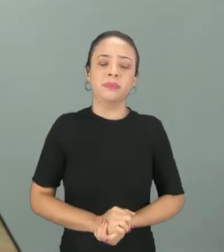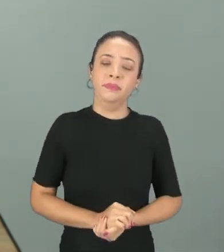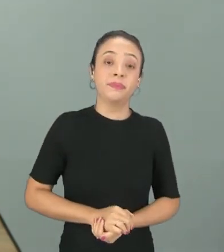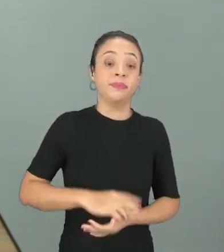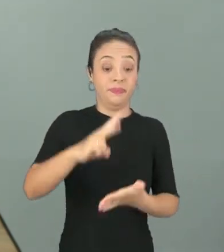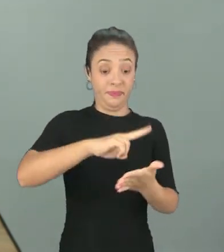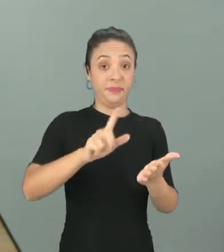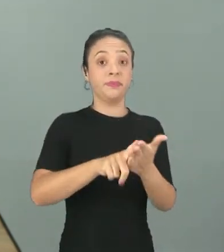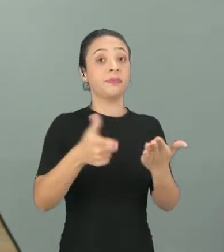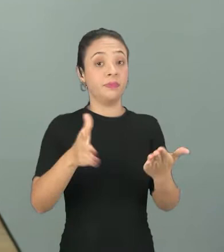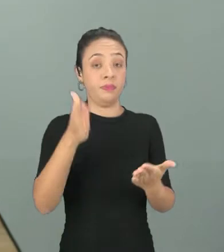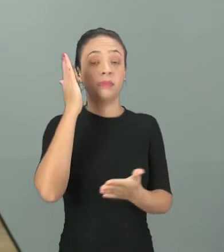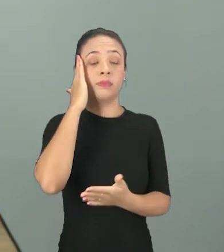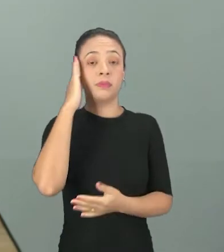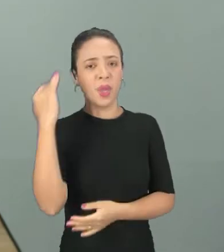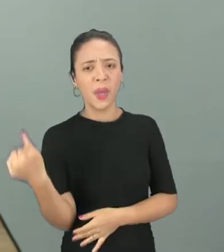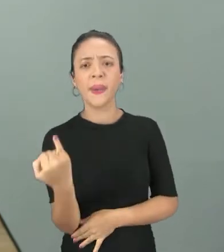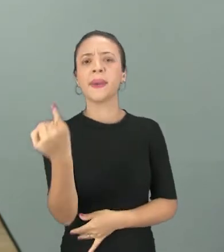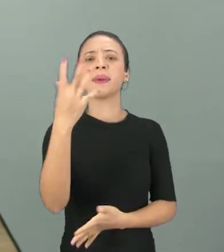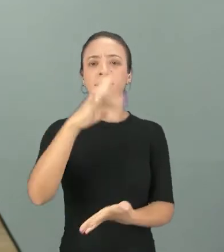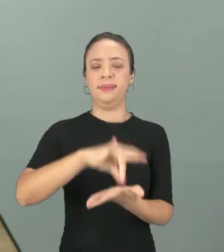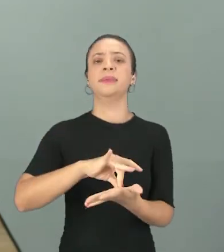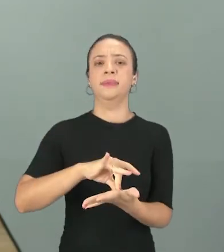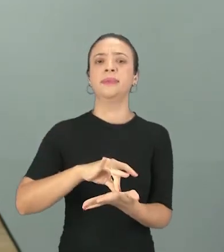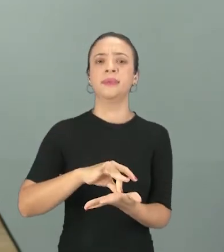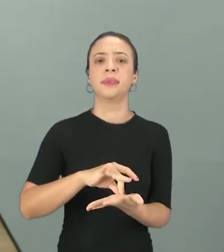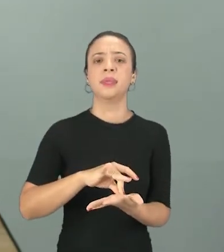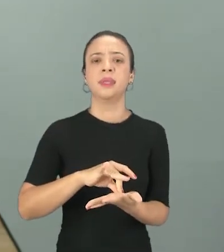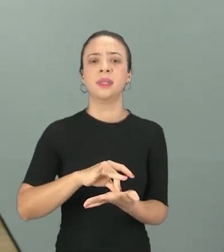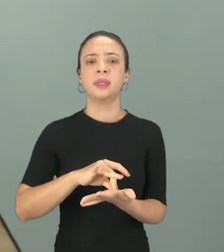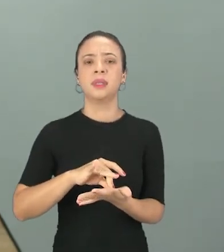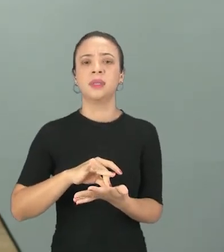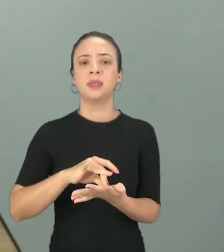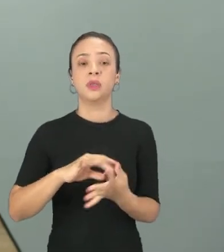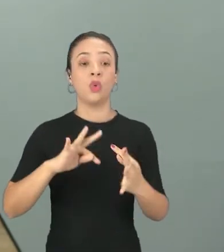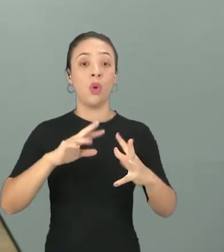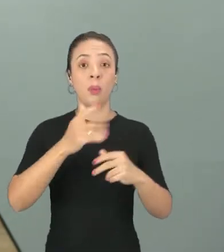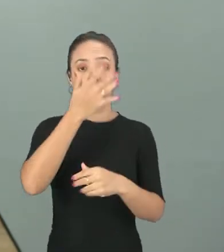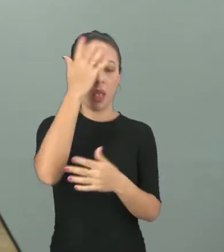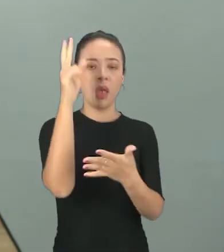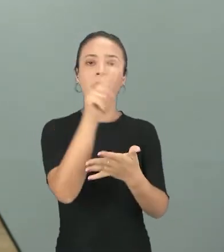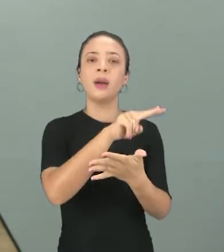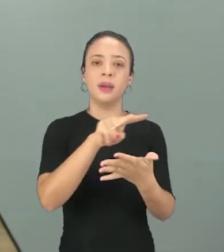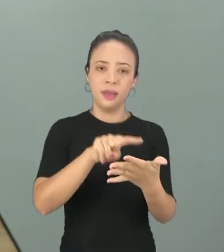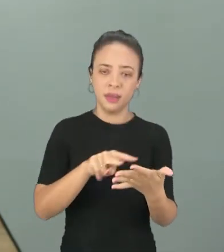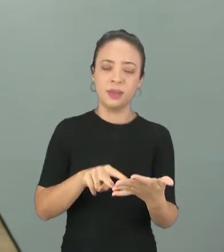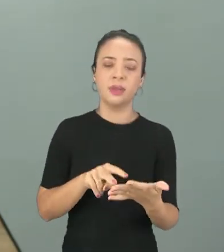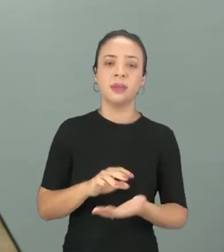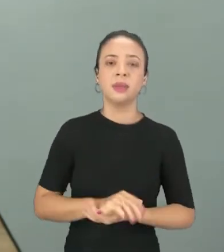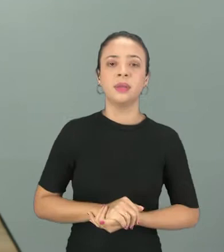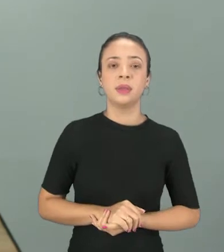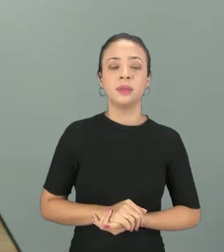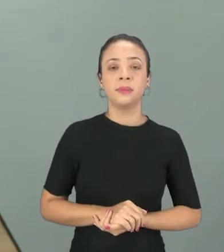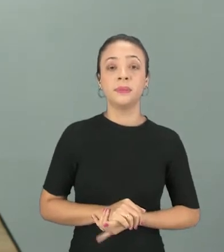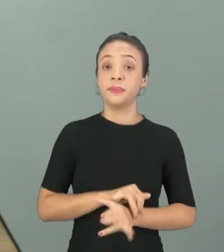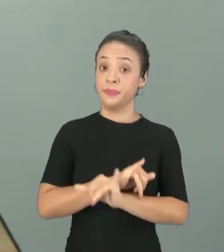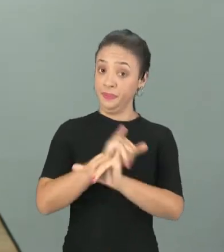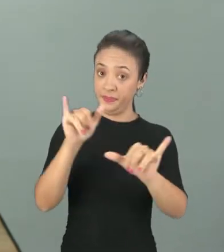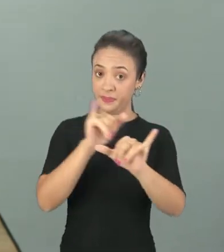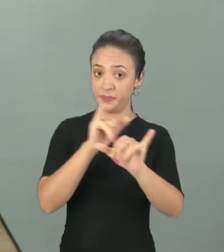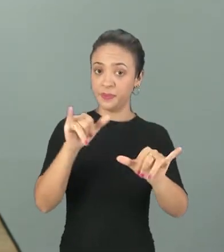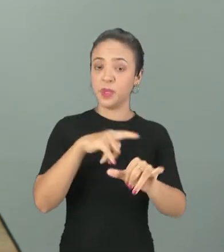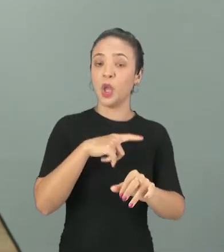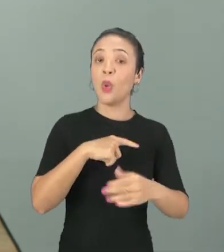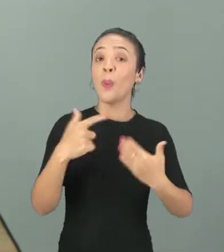a gente já sabe que é importante, né? Para todos os leitores, para todos nós leitores. E as notícias servem